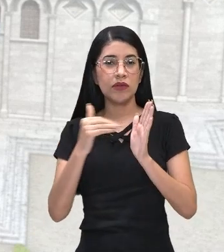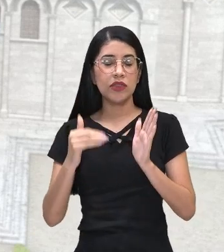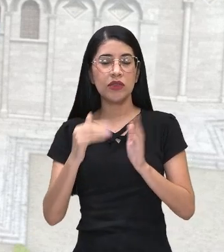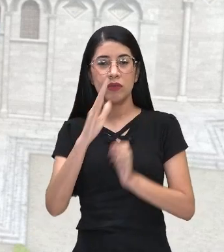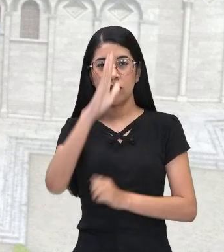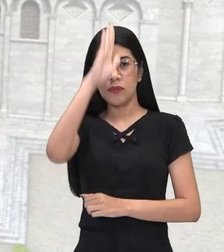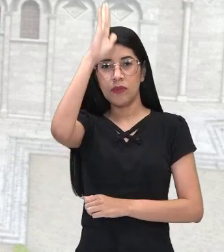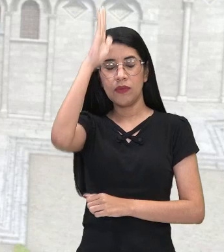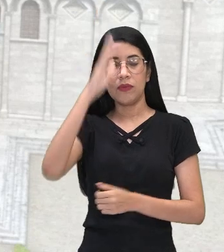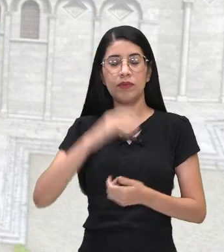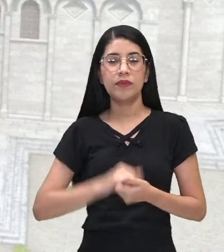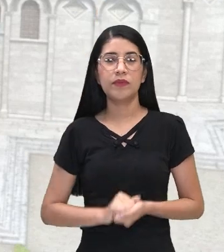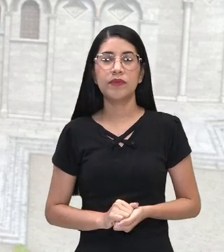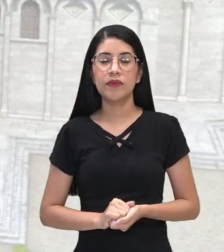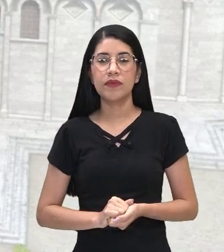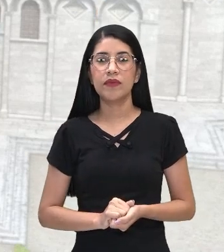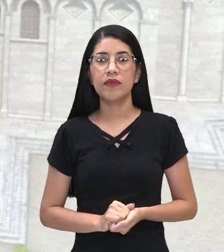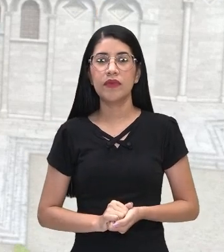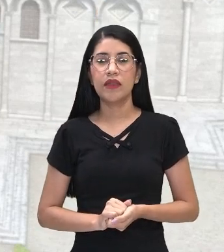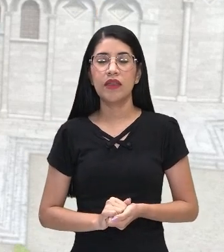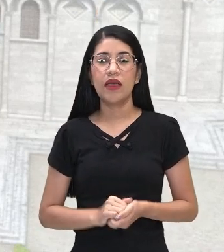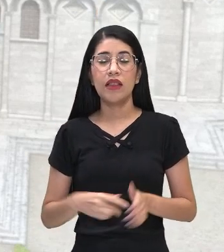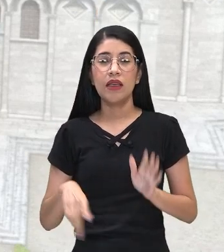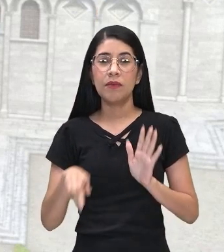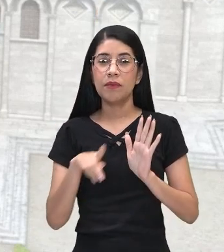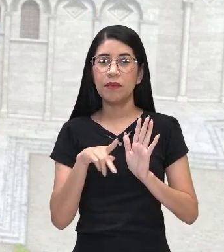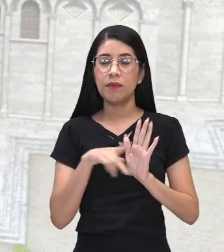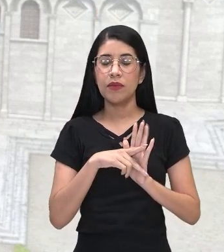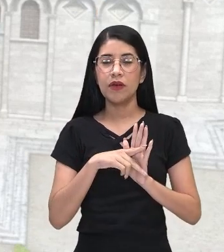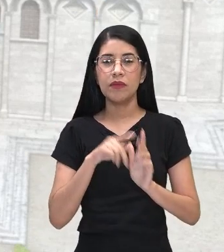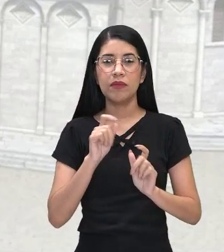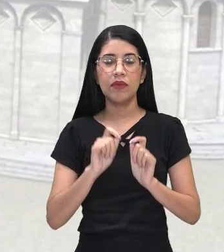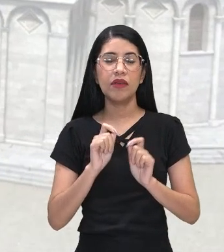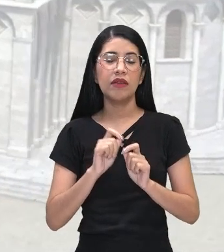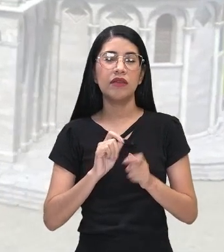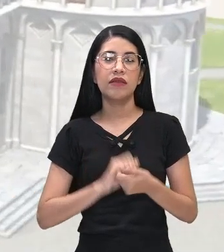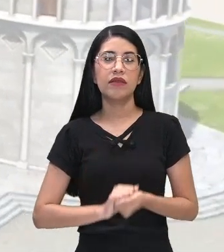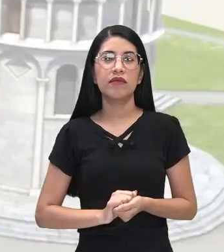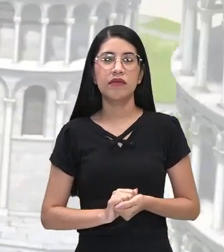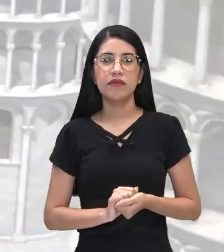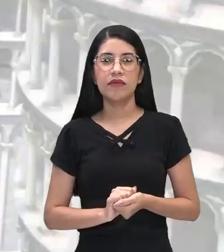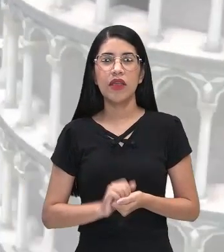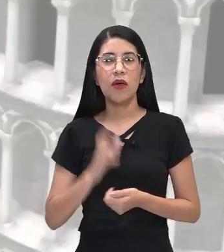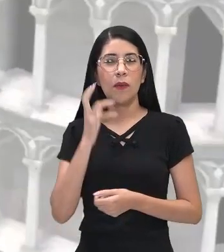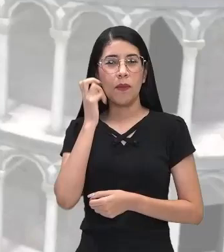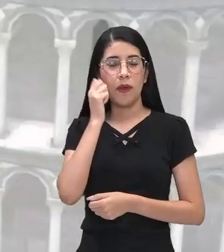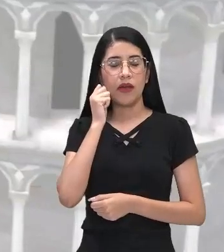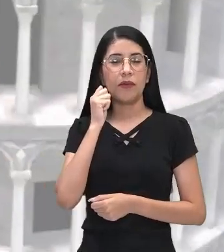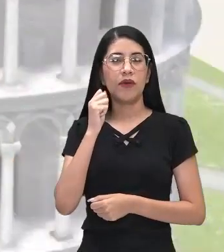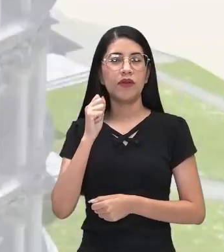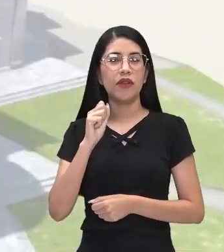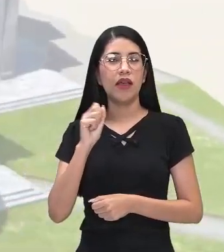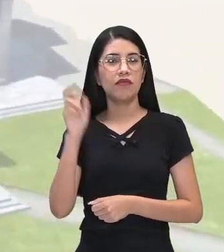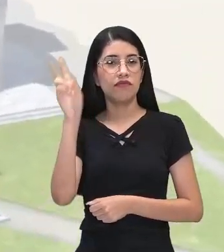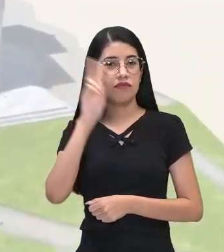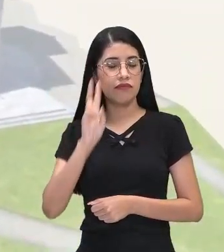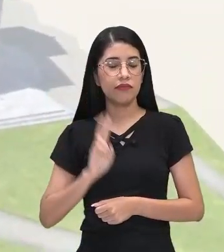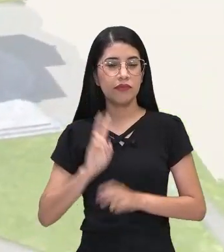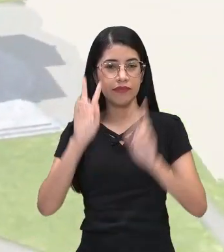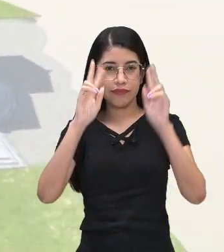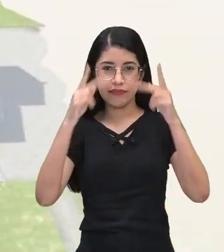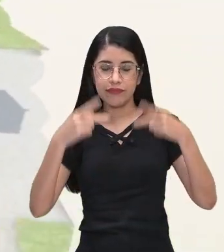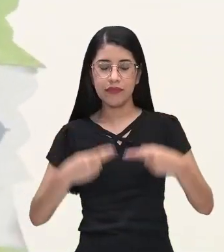foi declarada como Patrimônio da Humanidade pela Unesco. Então,